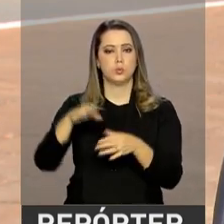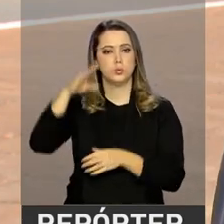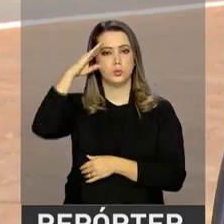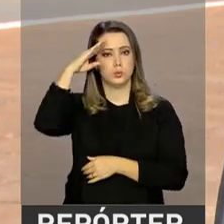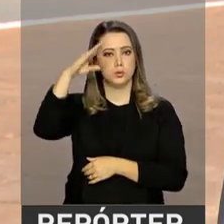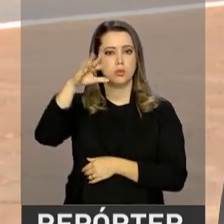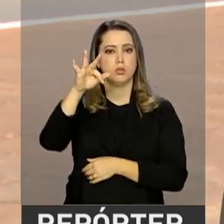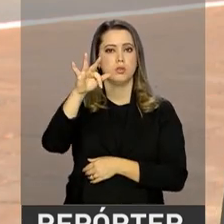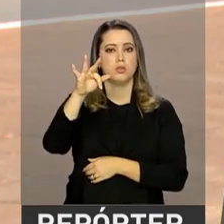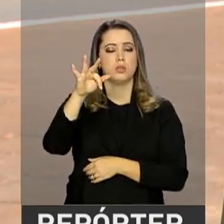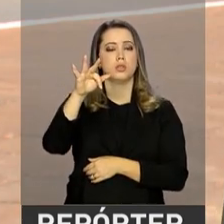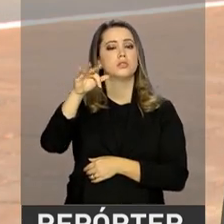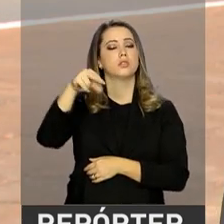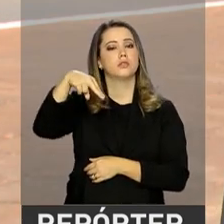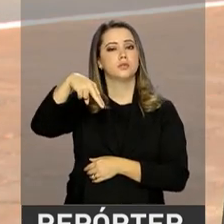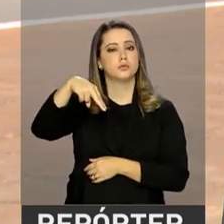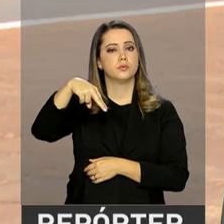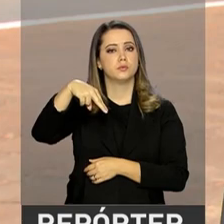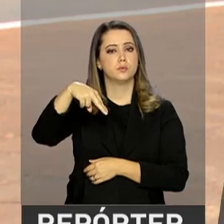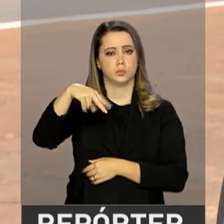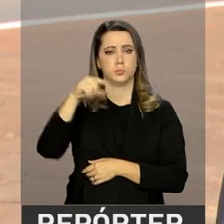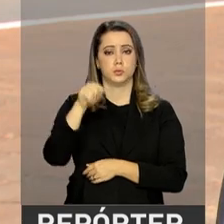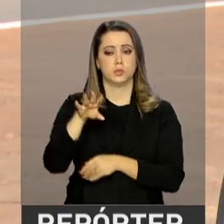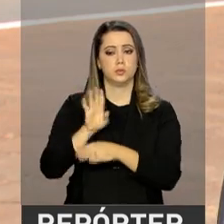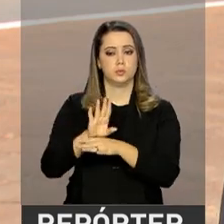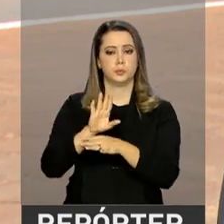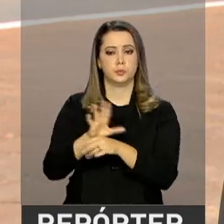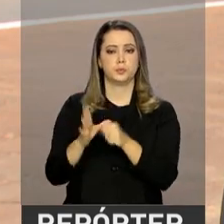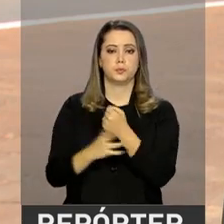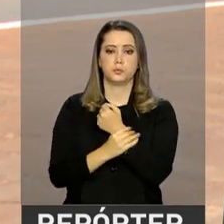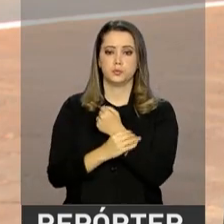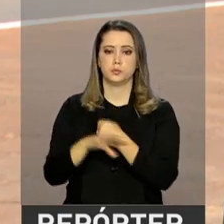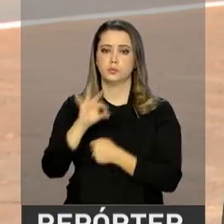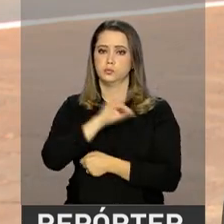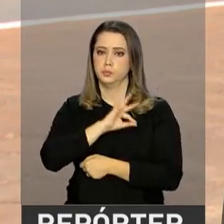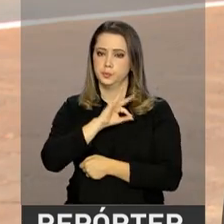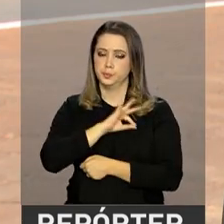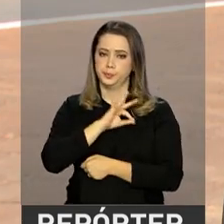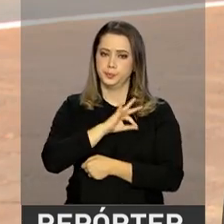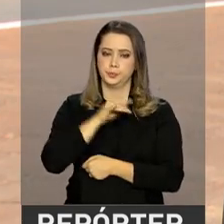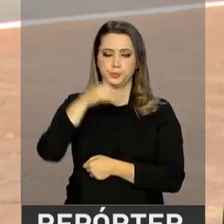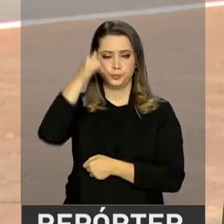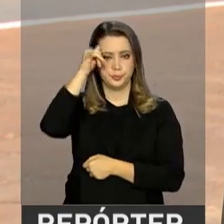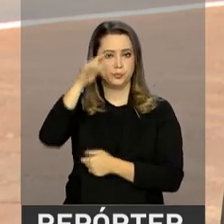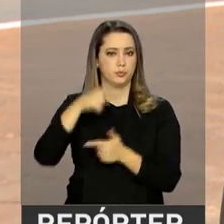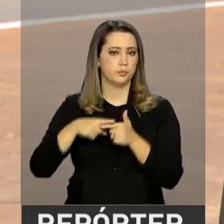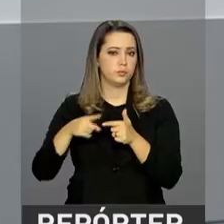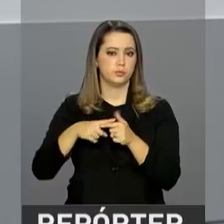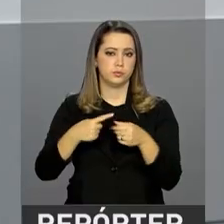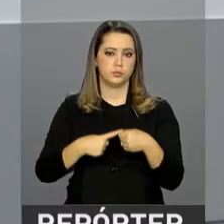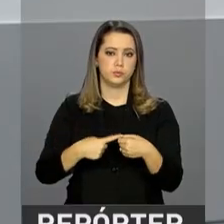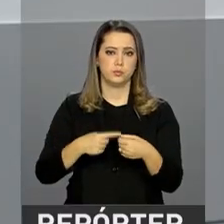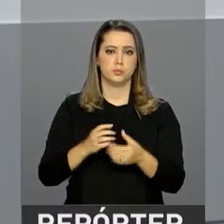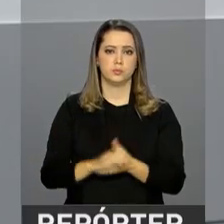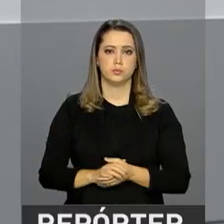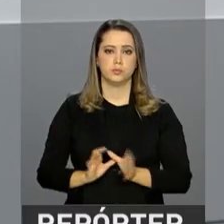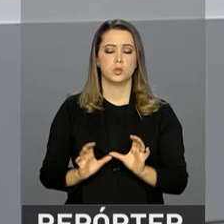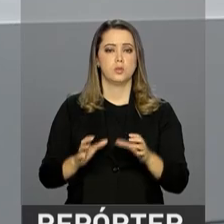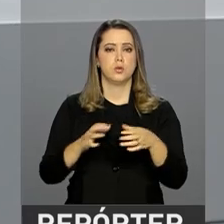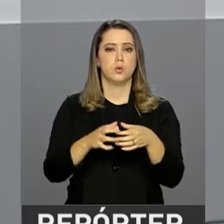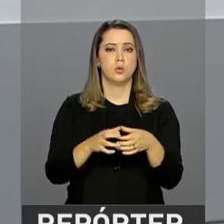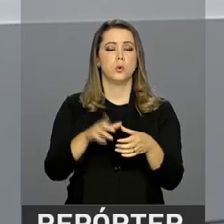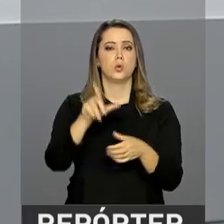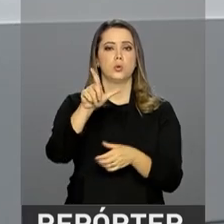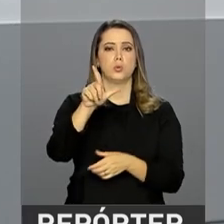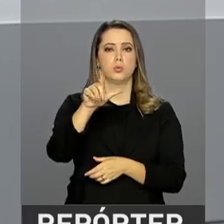Força Nacional de Segurança Pública, que vão reforçar o policiamento preventivo no município. O Grupo de